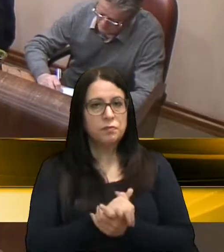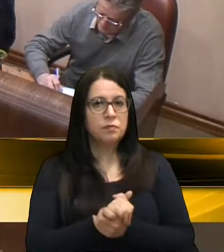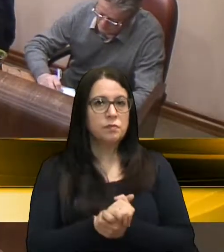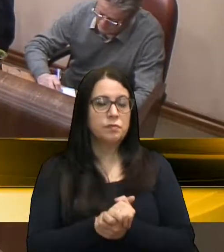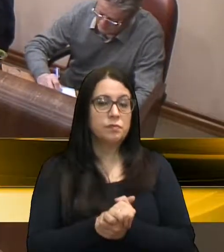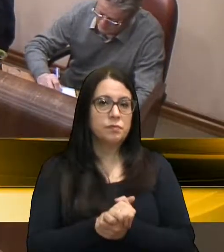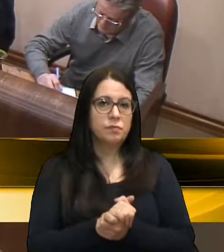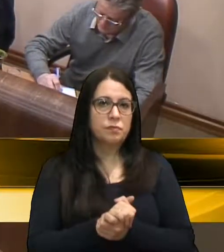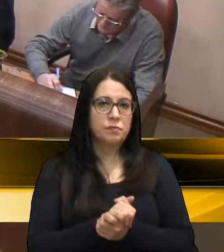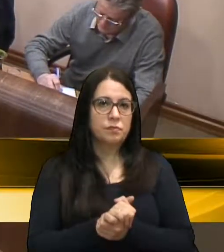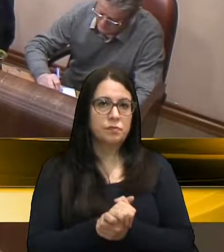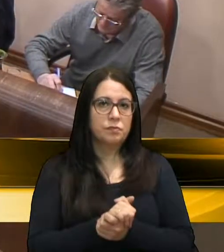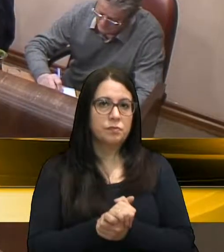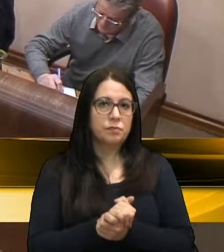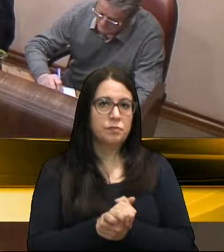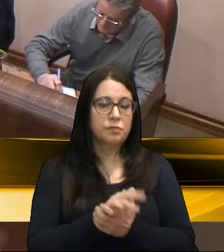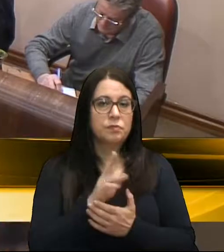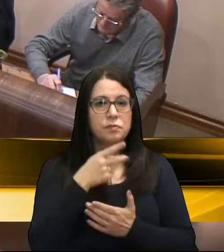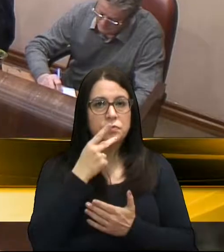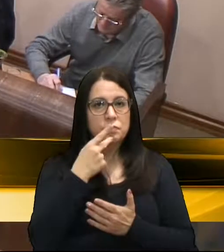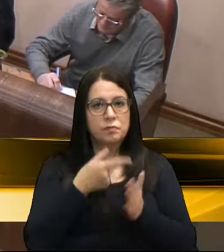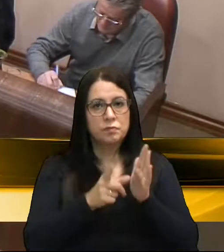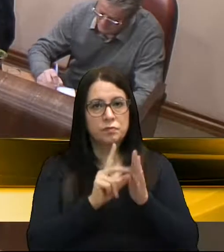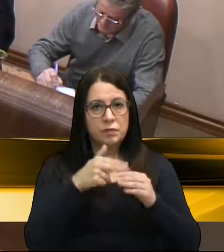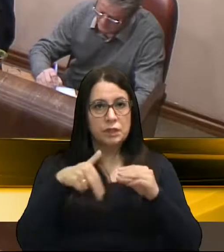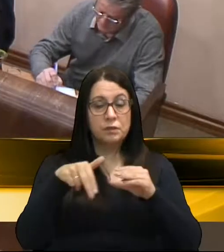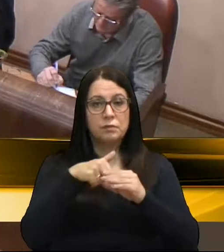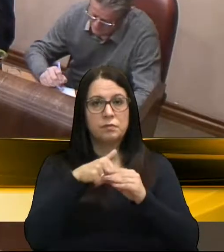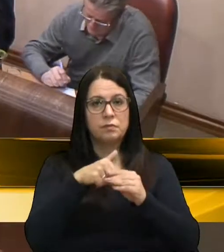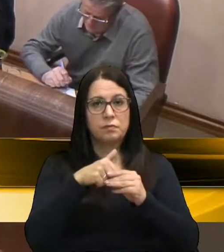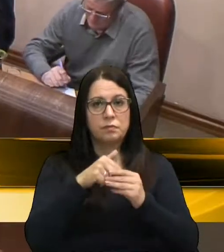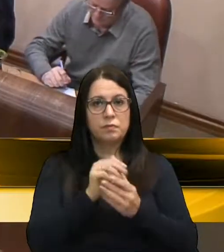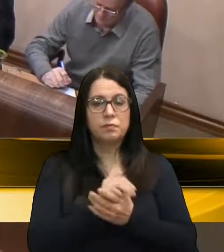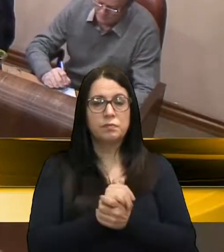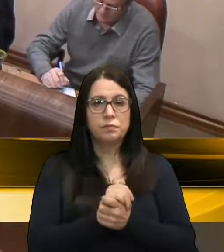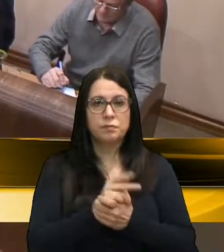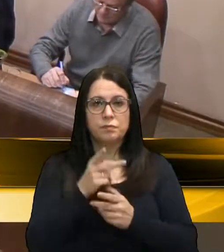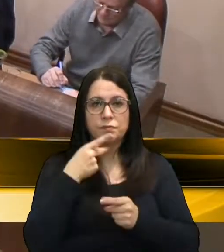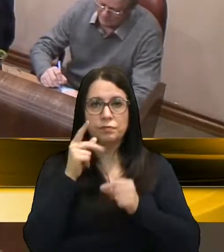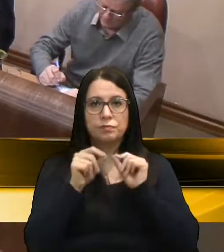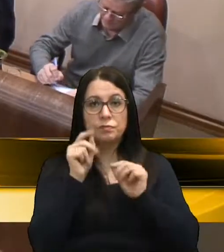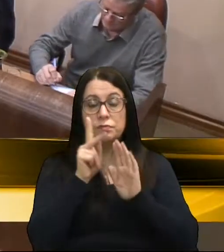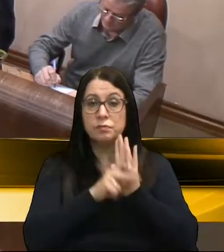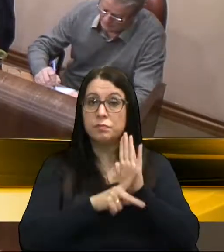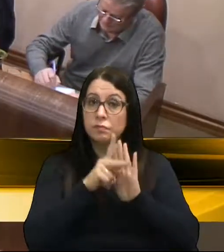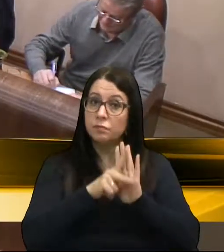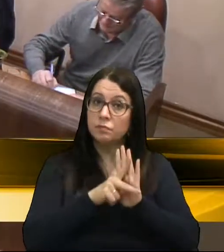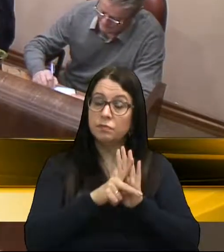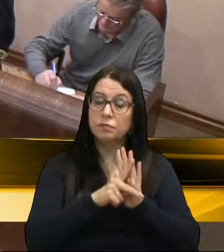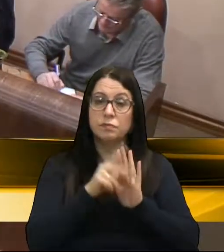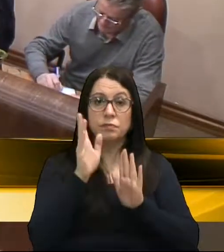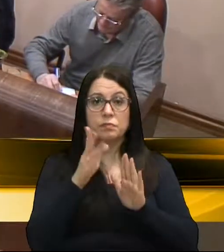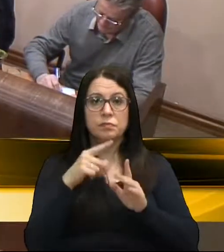vereadores, eu que já me manifestei aqui na tribuna falando do projeto, agora então declaro o